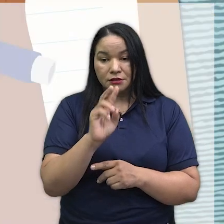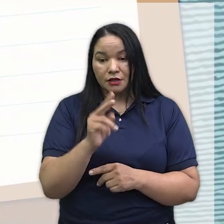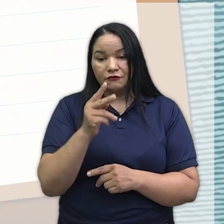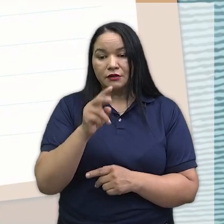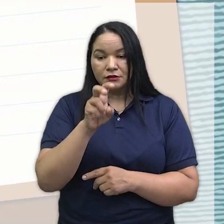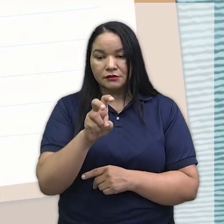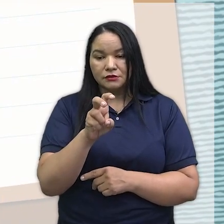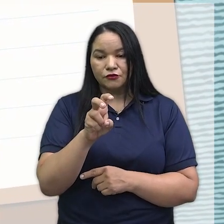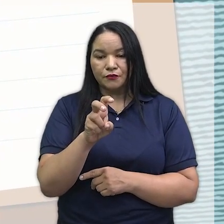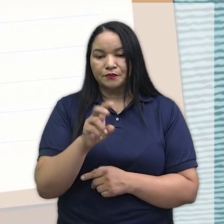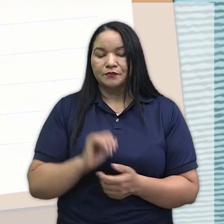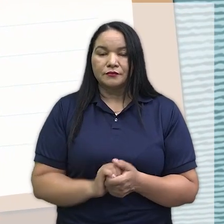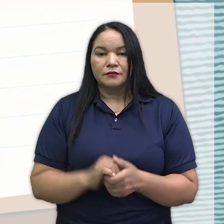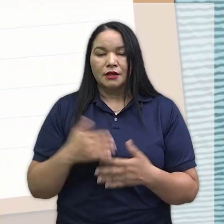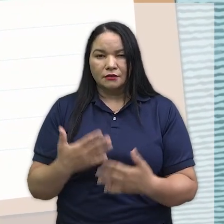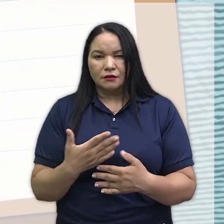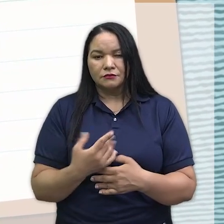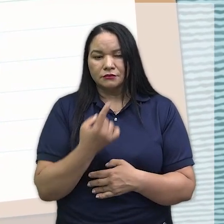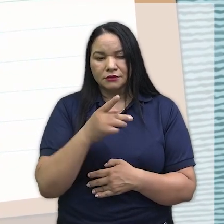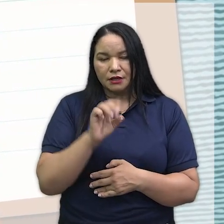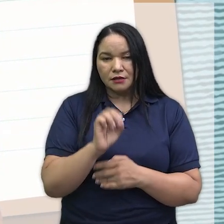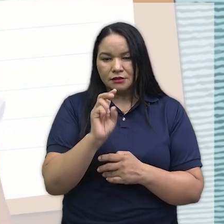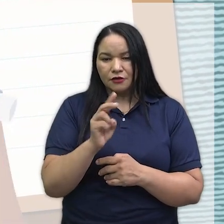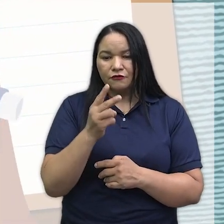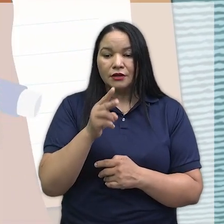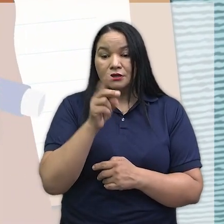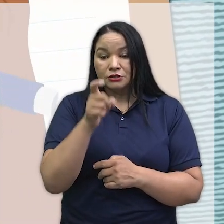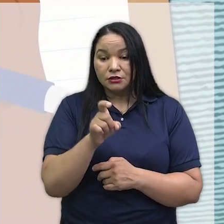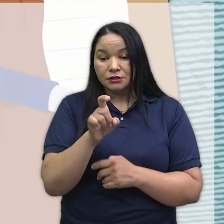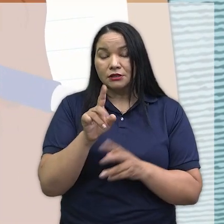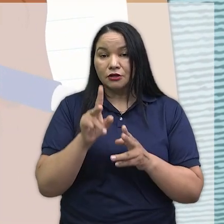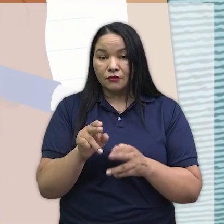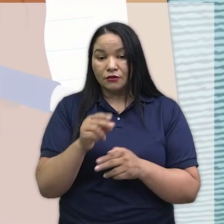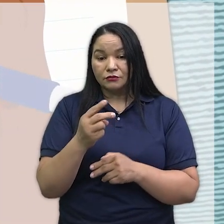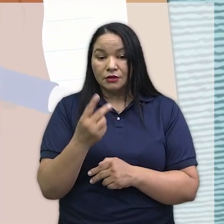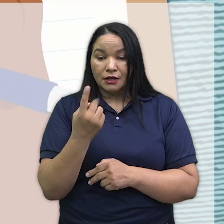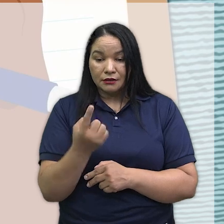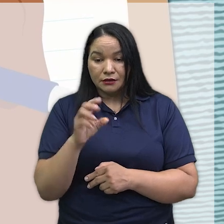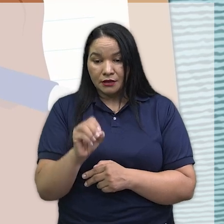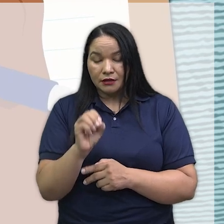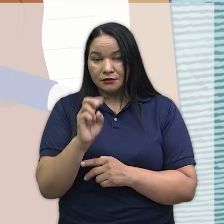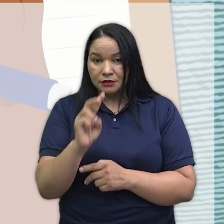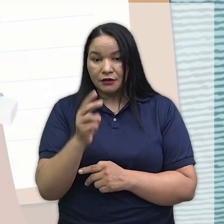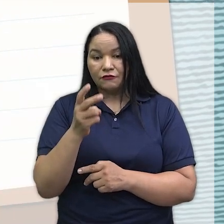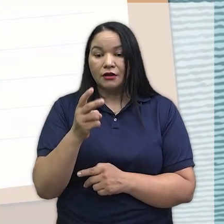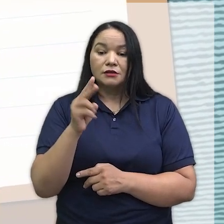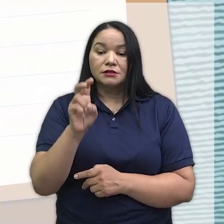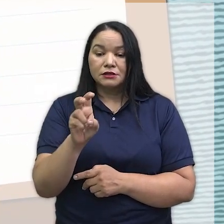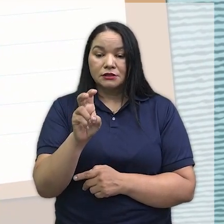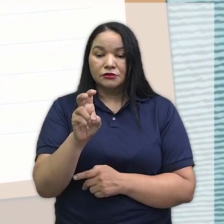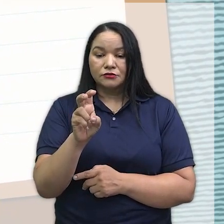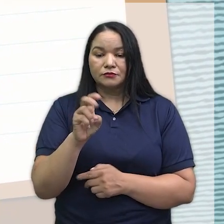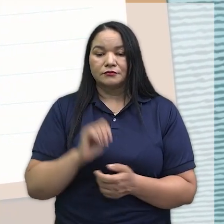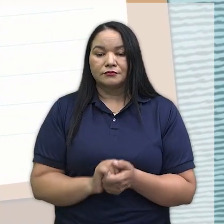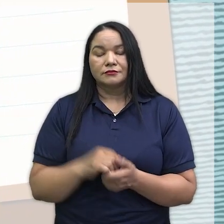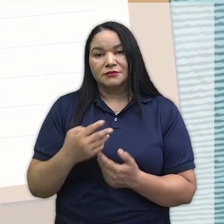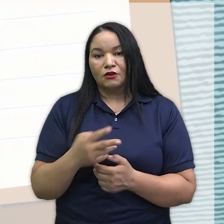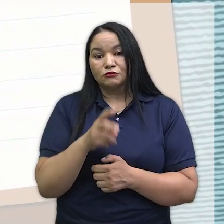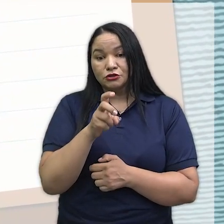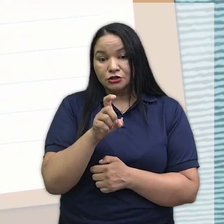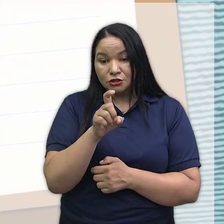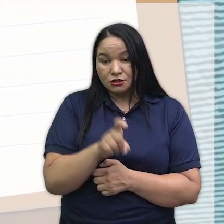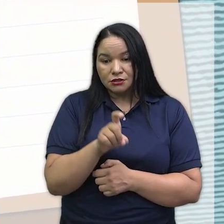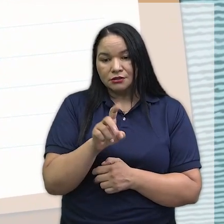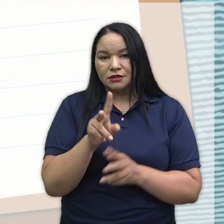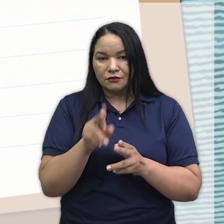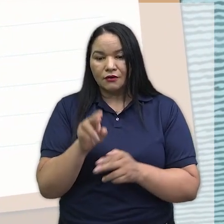5. Portanto, 10 elevado a x é igual a 10 elevado a 5. Assim, x